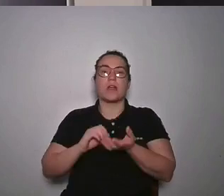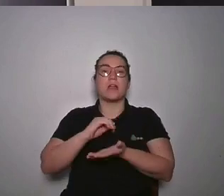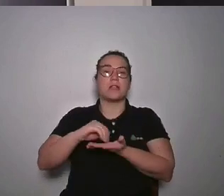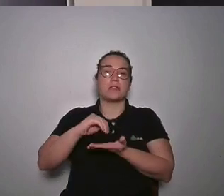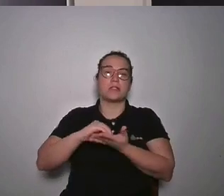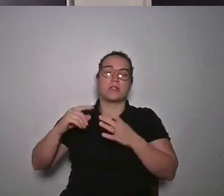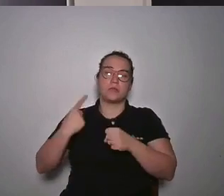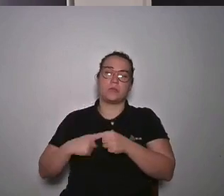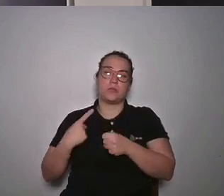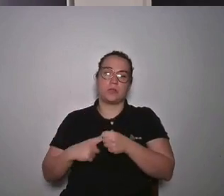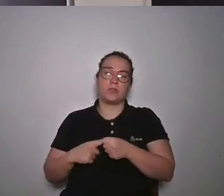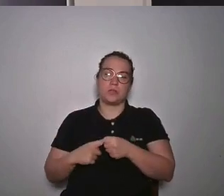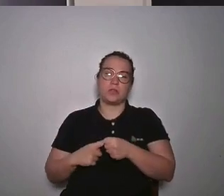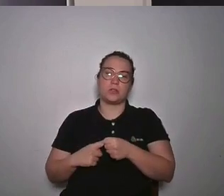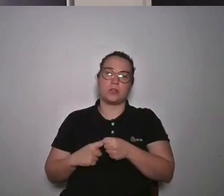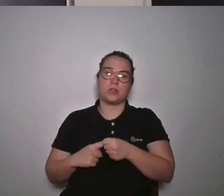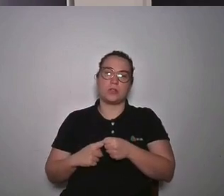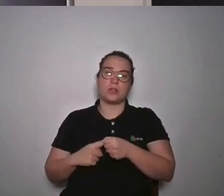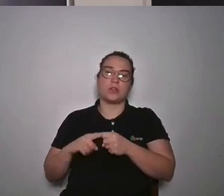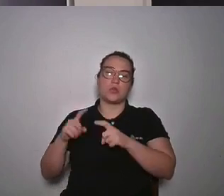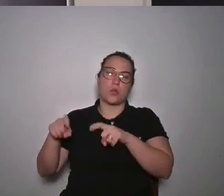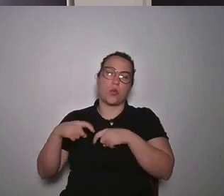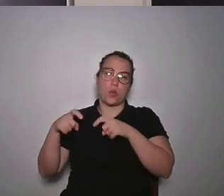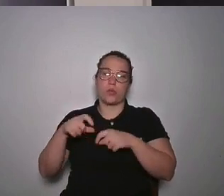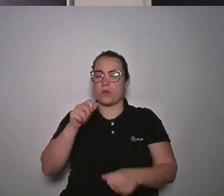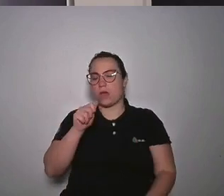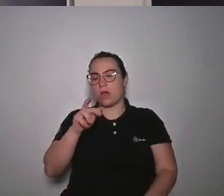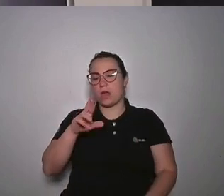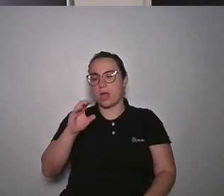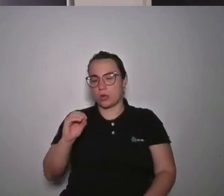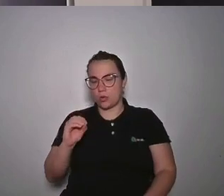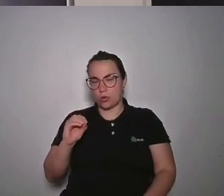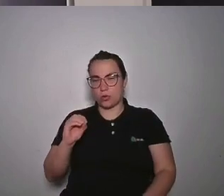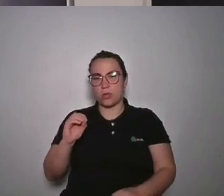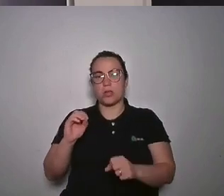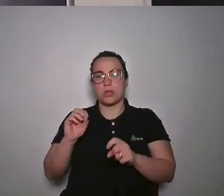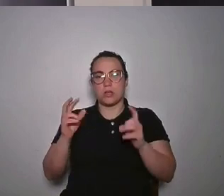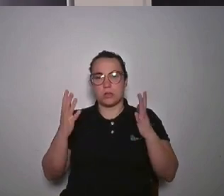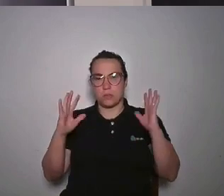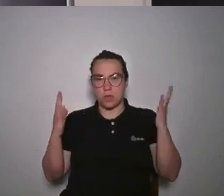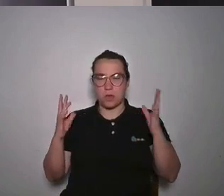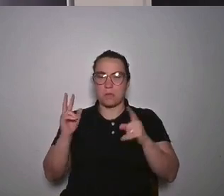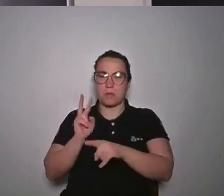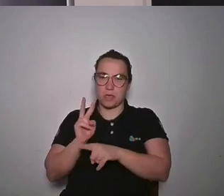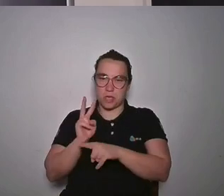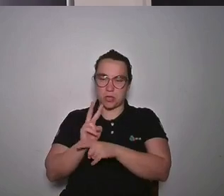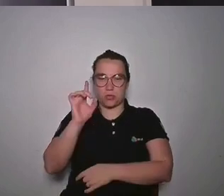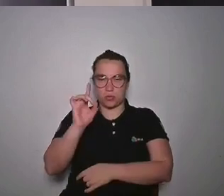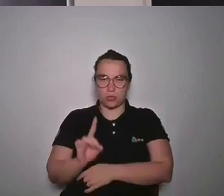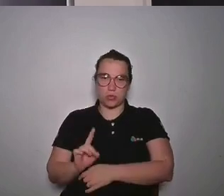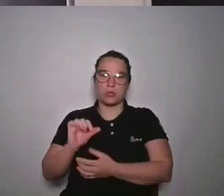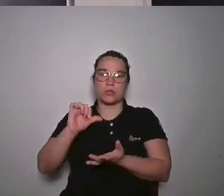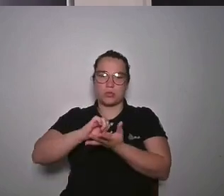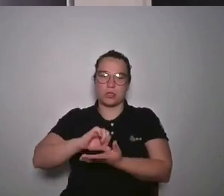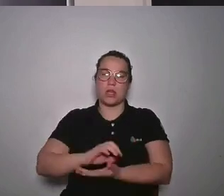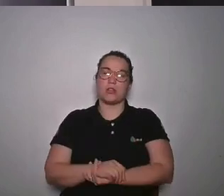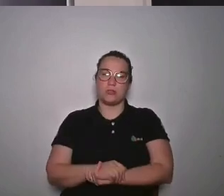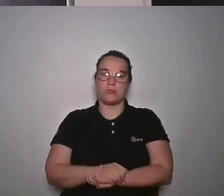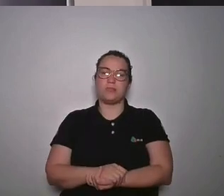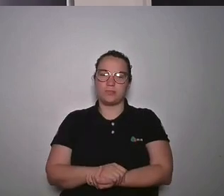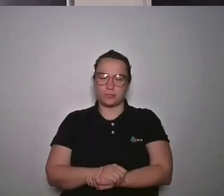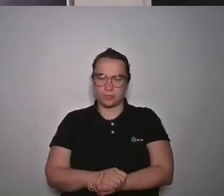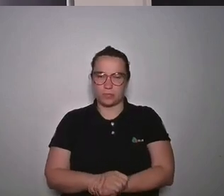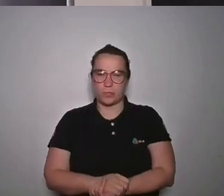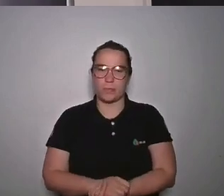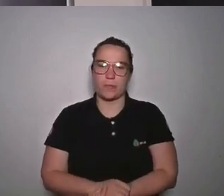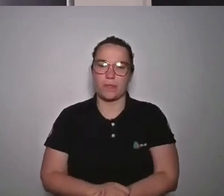Municipal de Agropecuária e de Meio Ambiente, com as suas diretorias e unidades ali. Secretaria